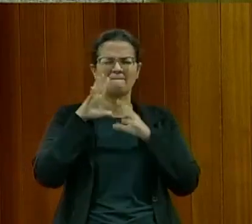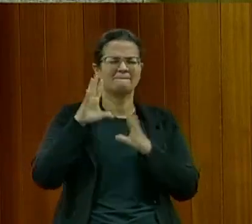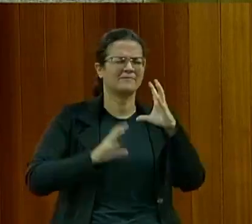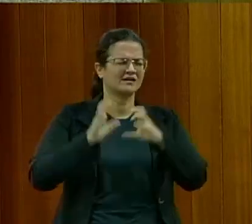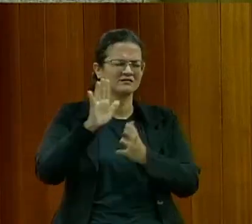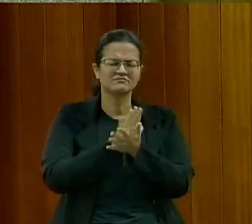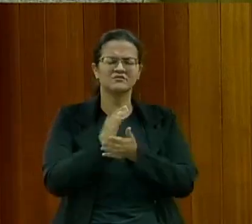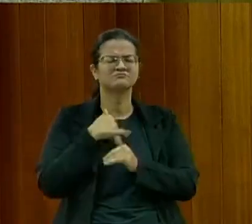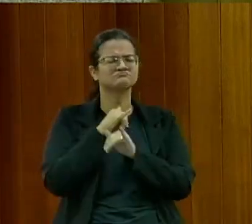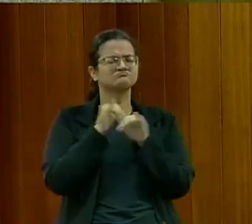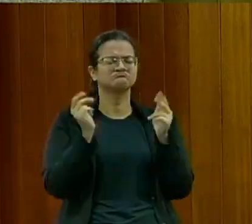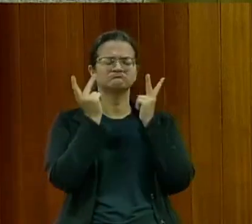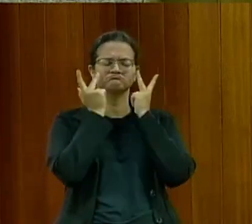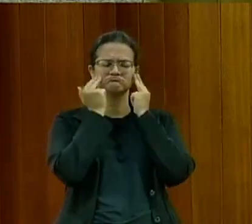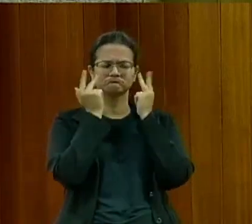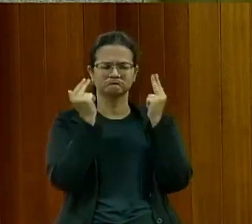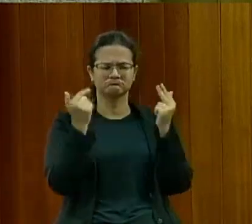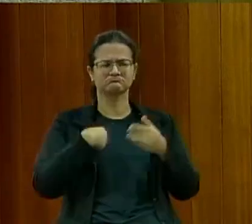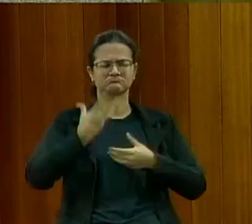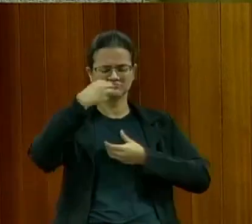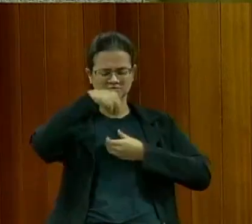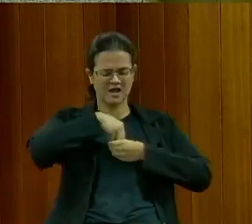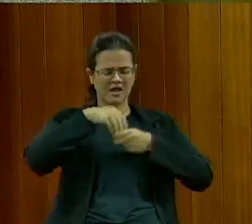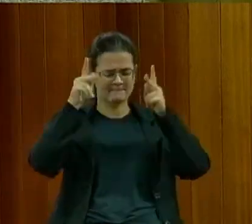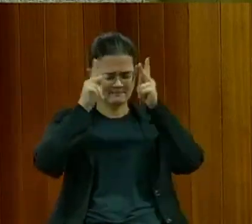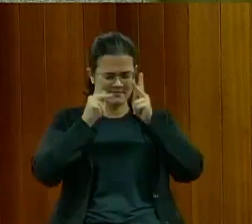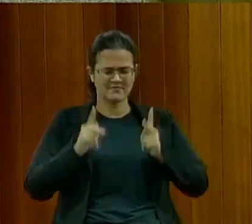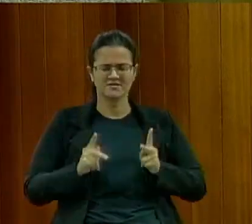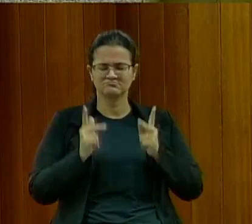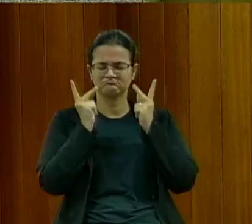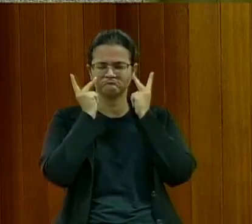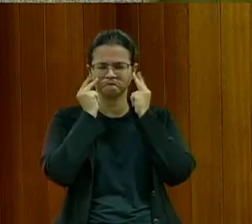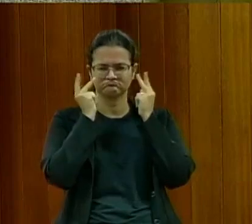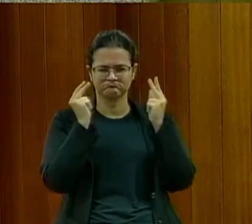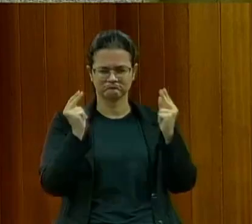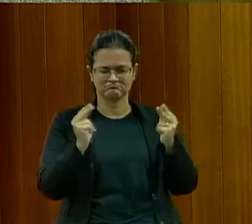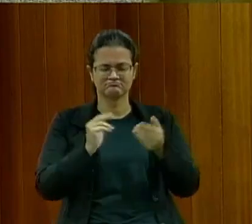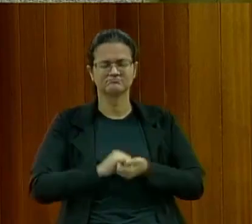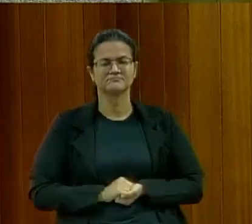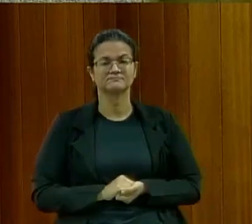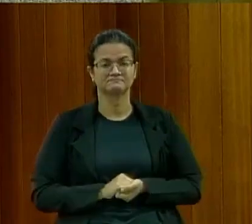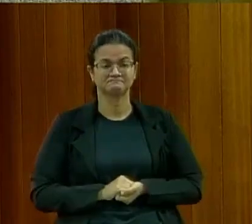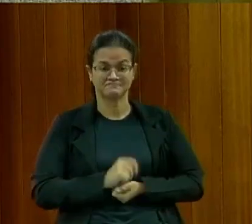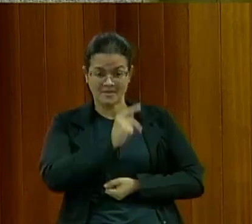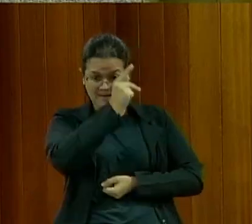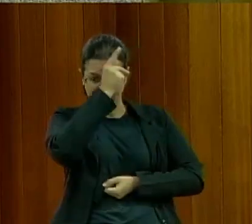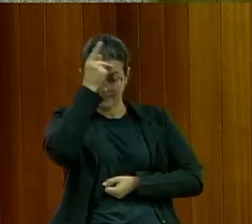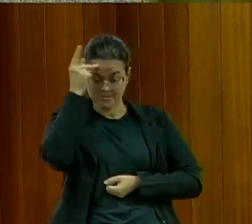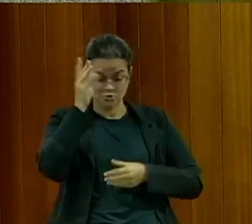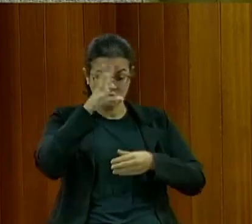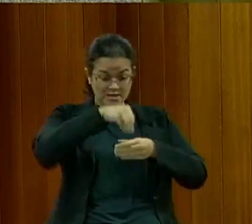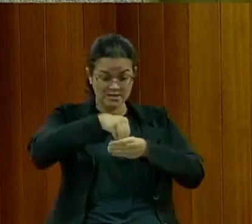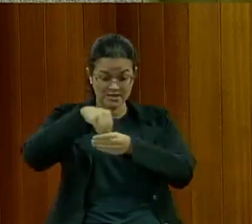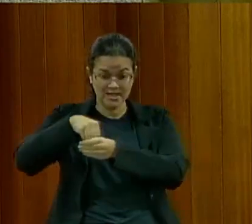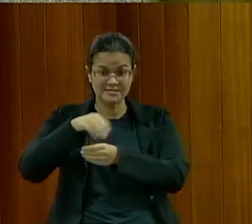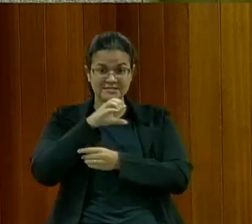paz espiritual muito grande. Os membros da CCJ trabalham muito. E ali,